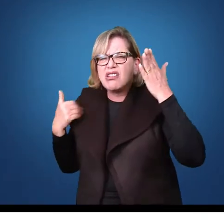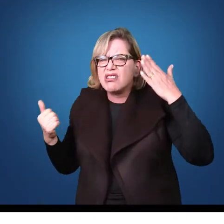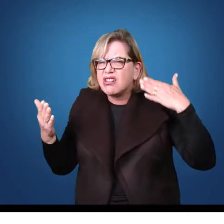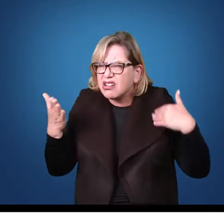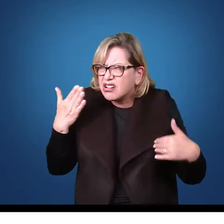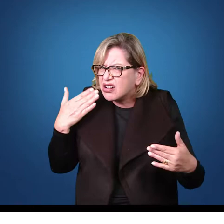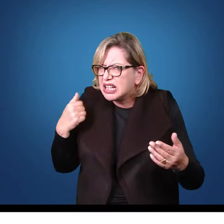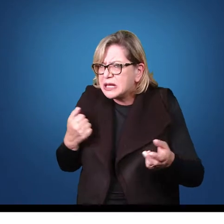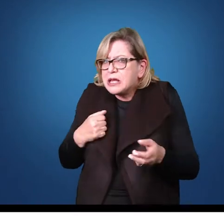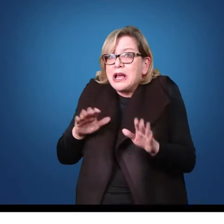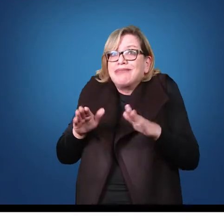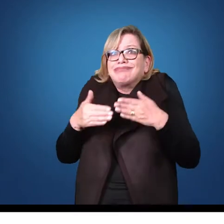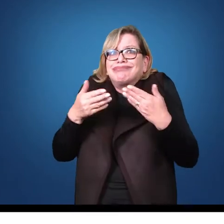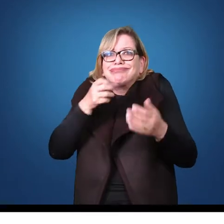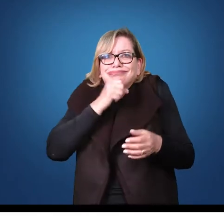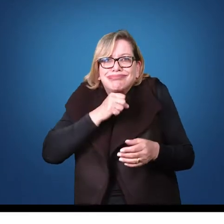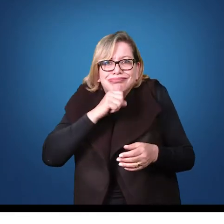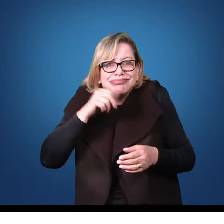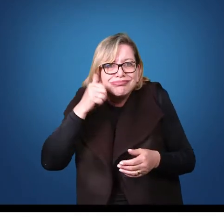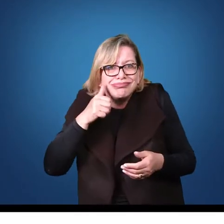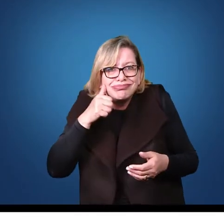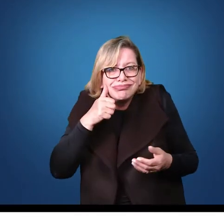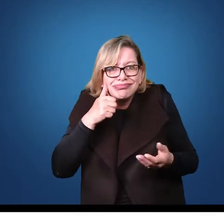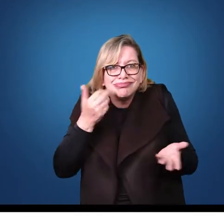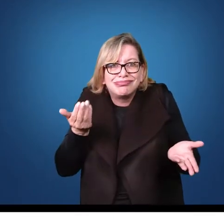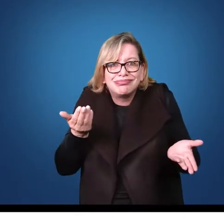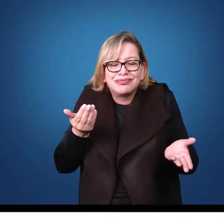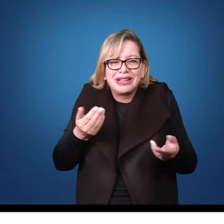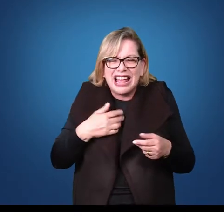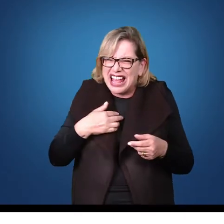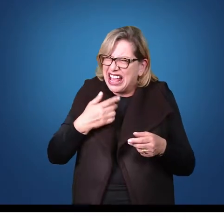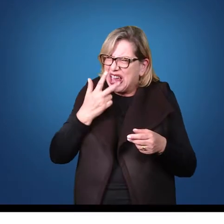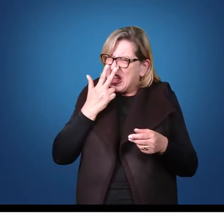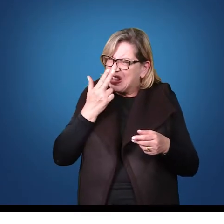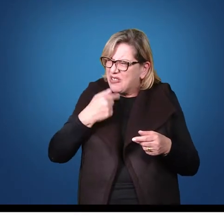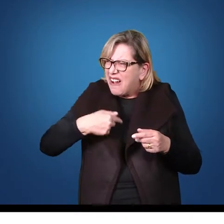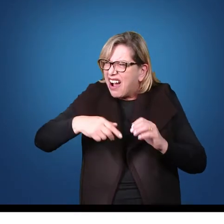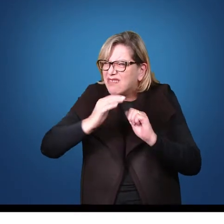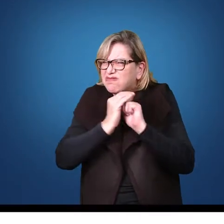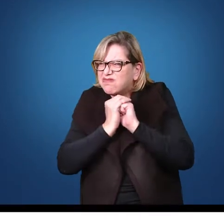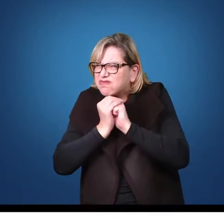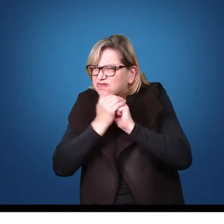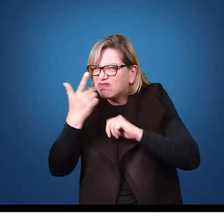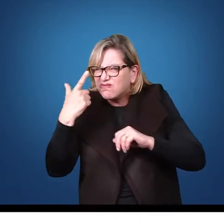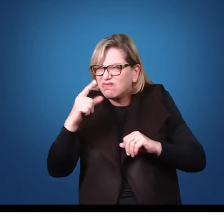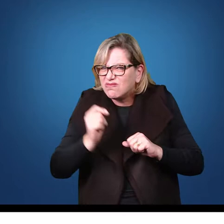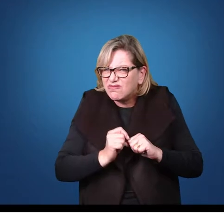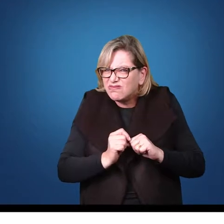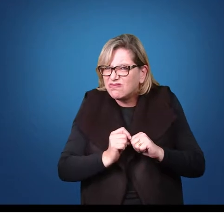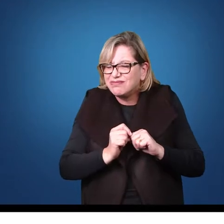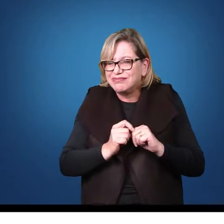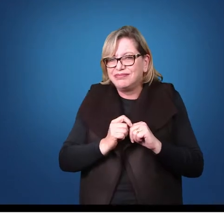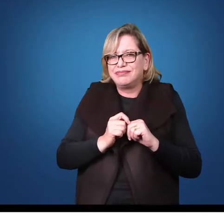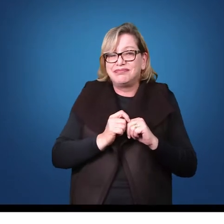Cadê essa vovó danada? Será que foi rezar de novo?